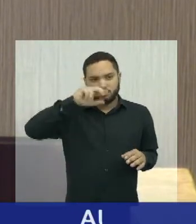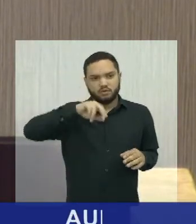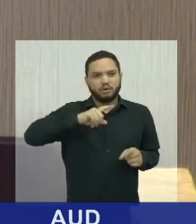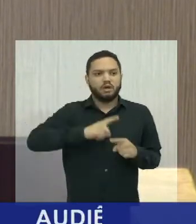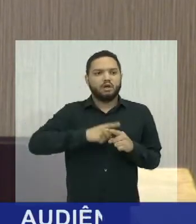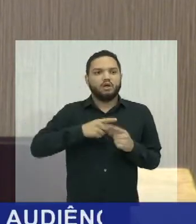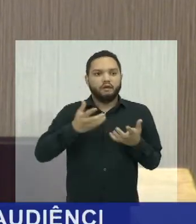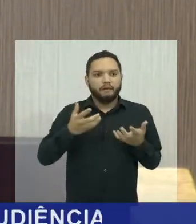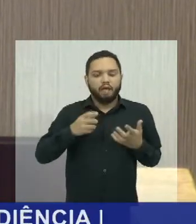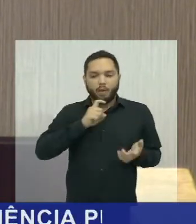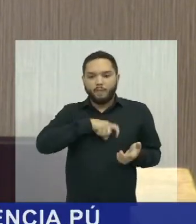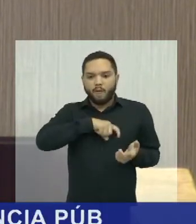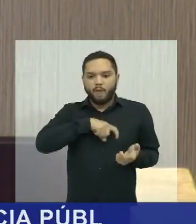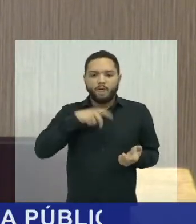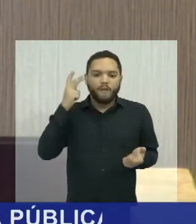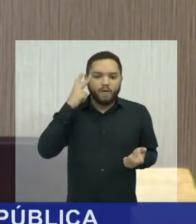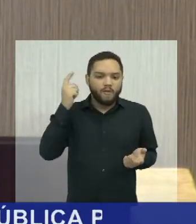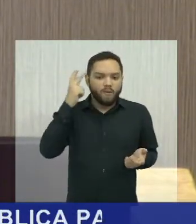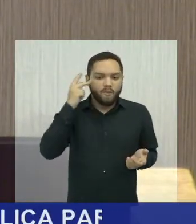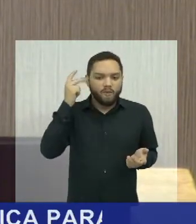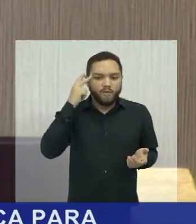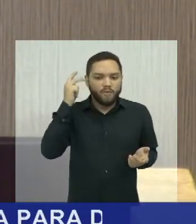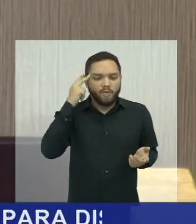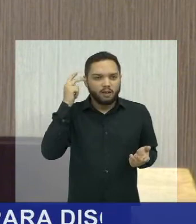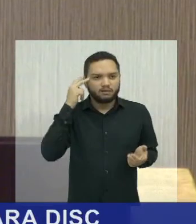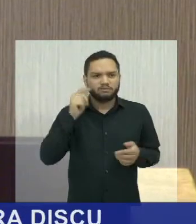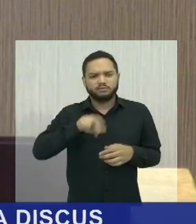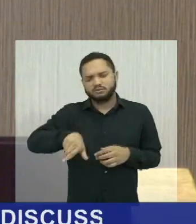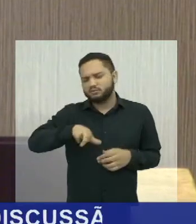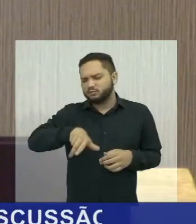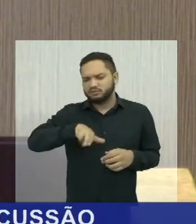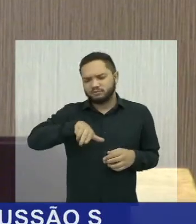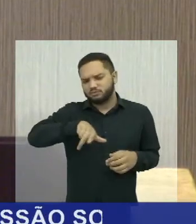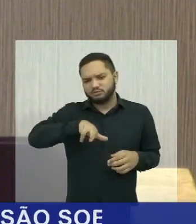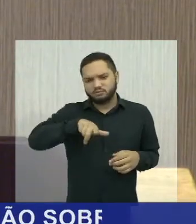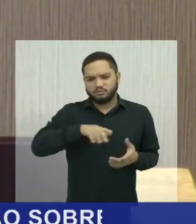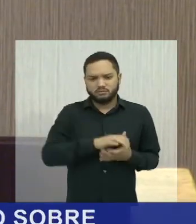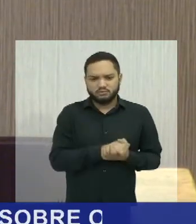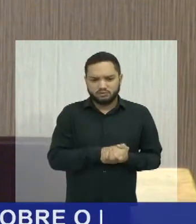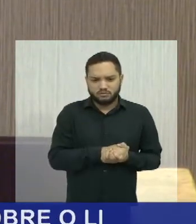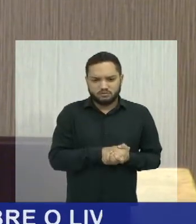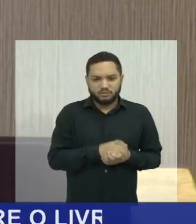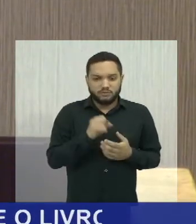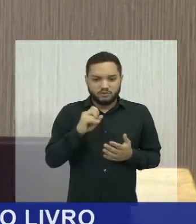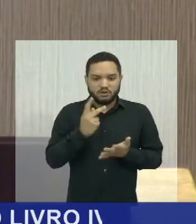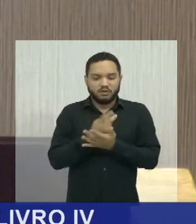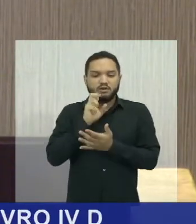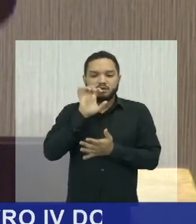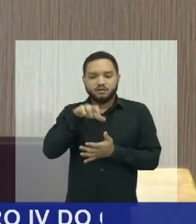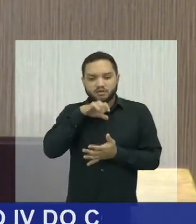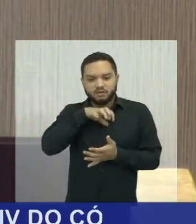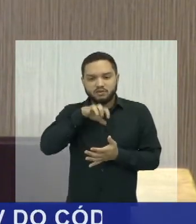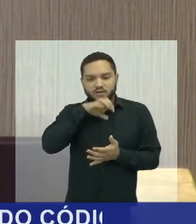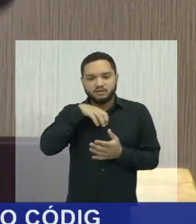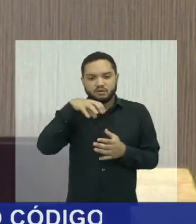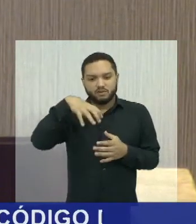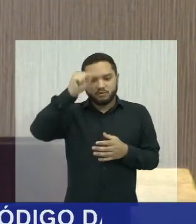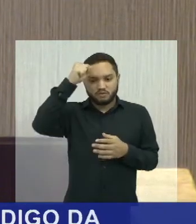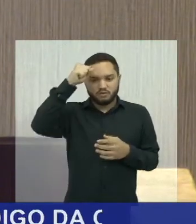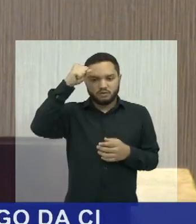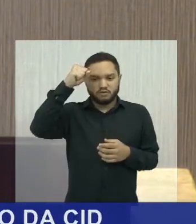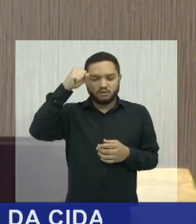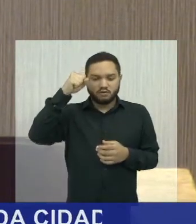porque quer, não é para sonegar imposto. Até porque a gente sabe que quando a gente sonega imposto, falta luz no